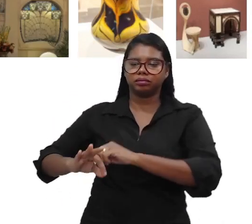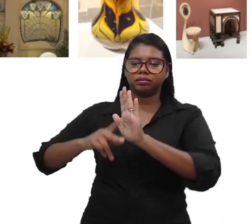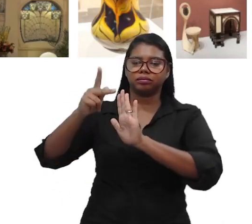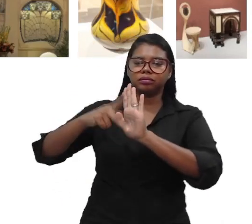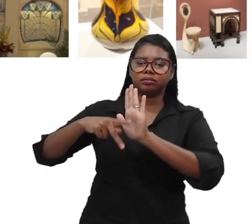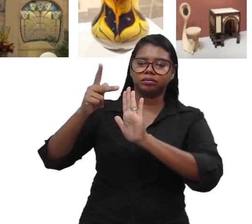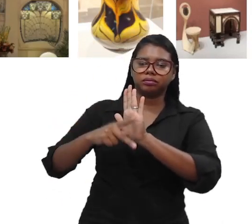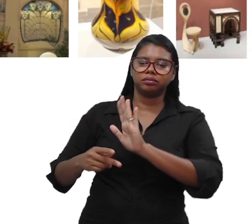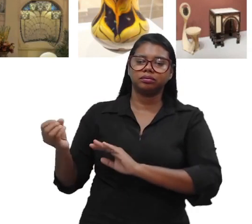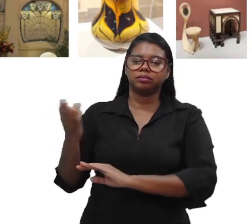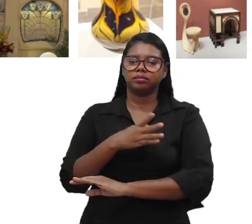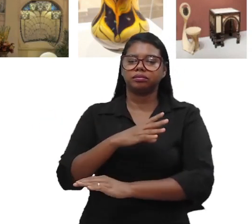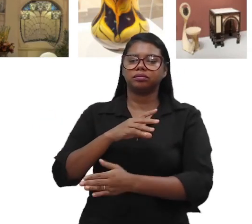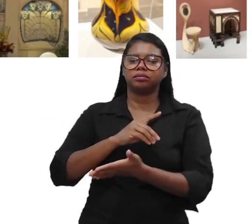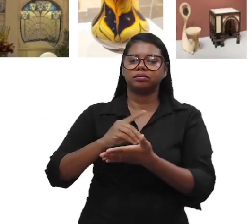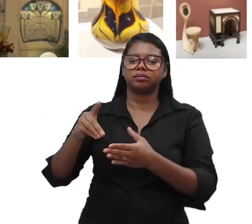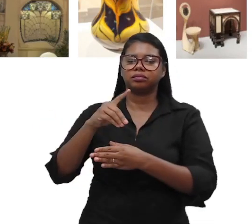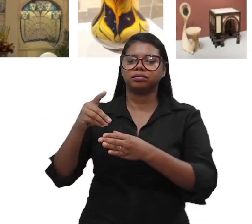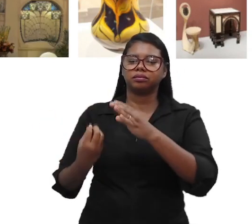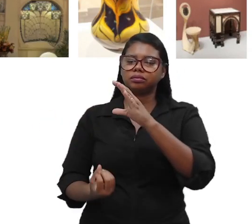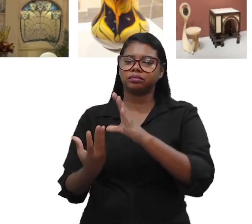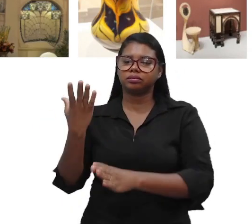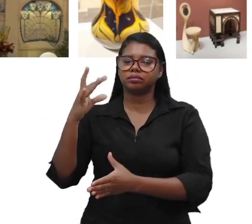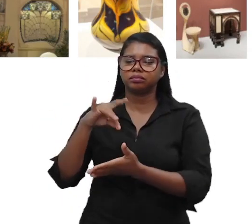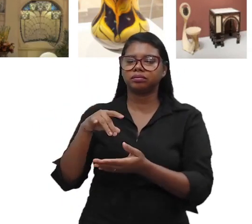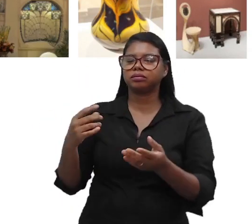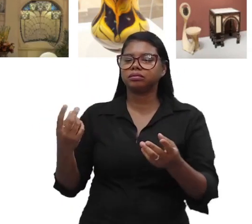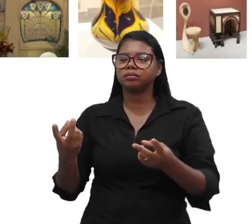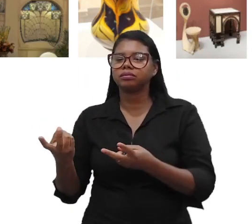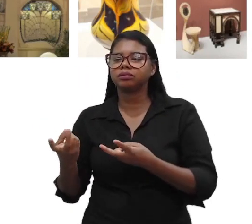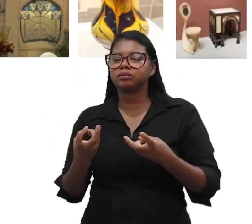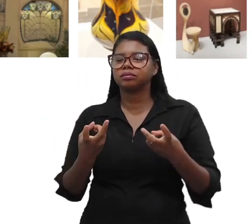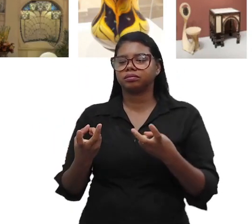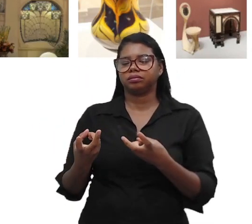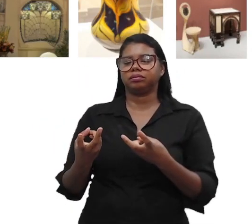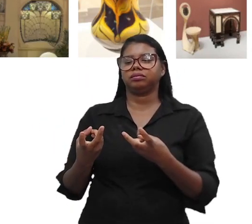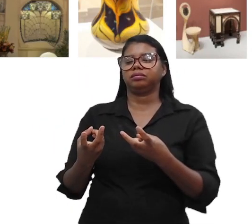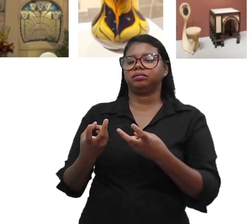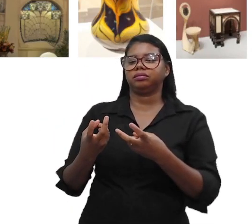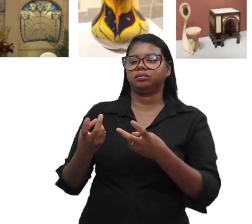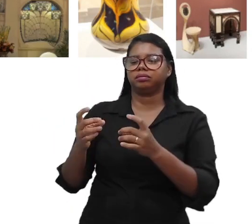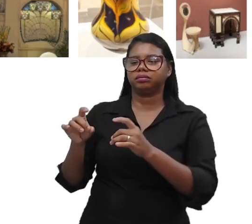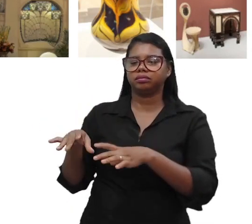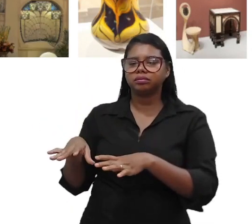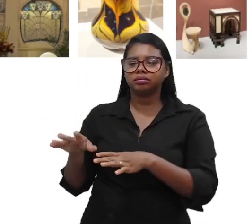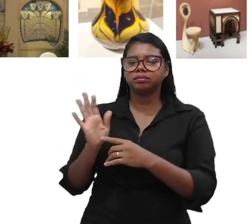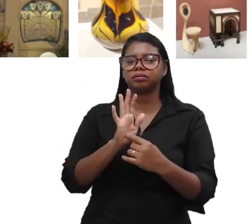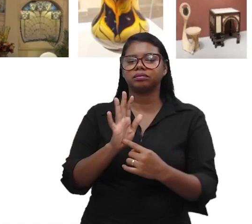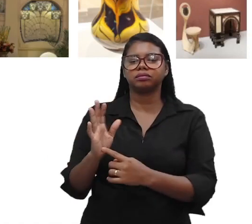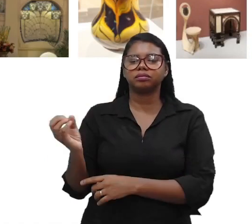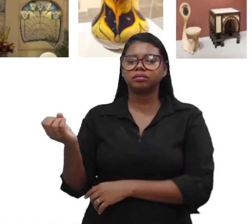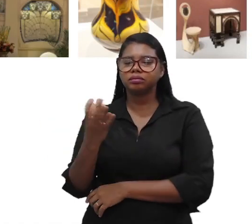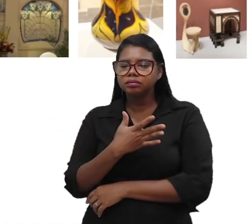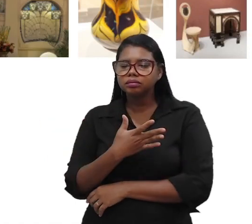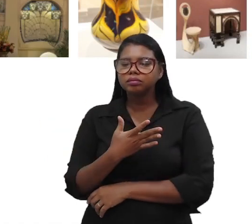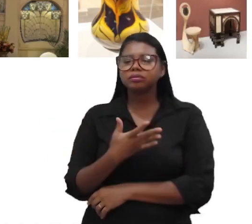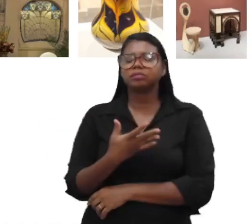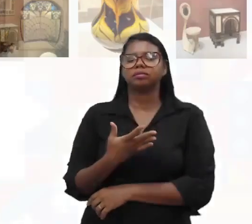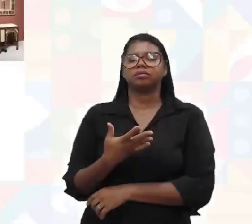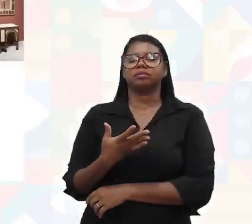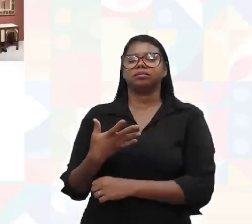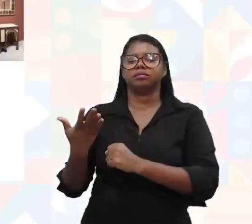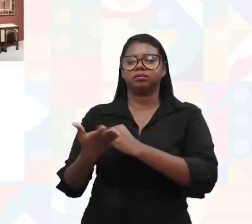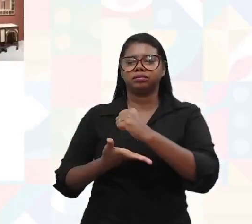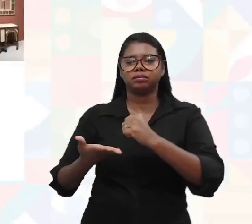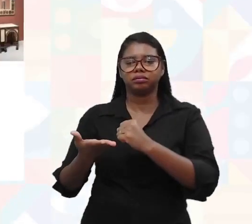os novos designers que vão surgindo buscam romper com o historicismo e criar um estilo novo, muito baseado, a gente